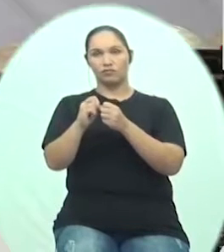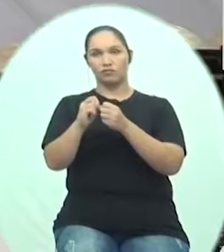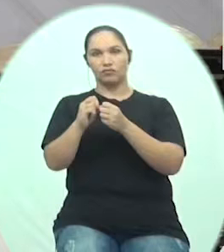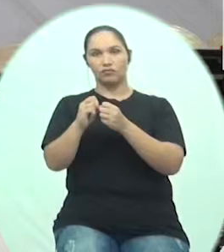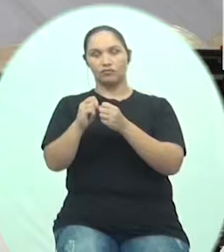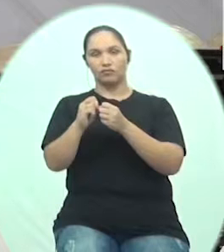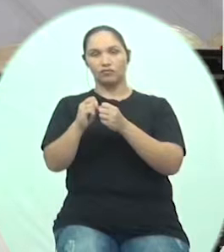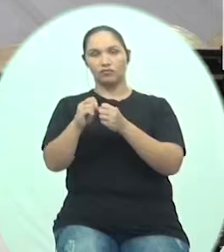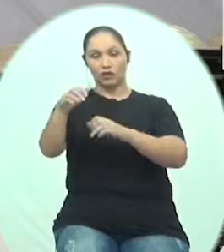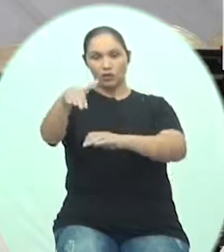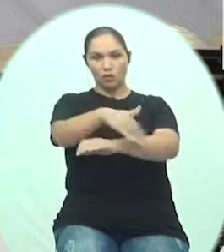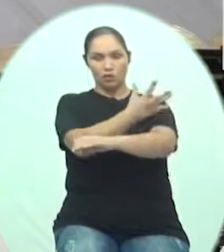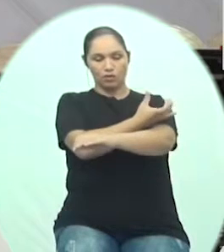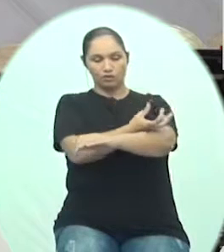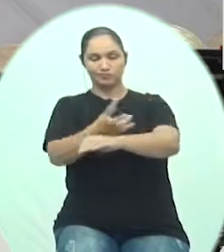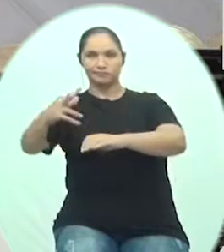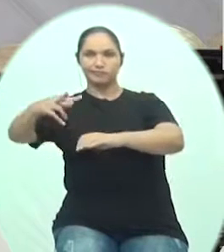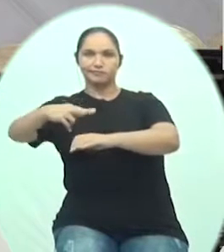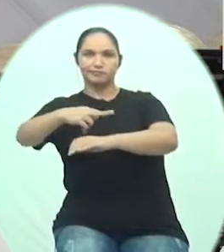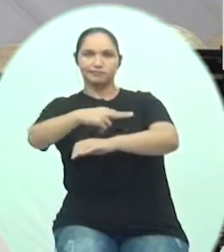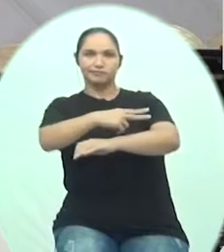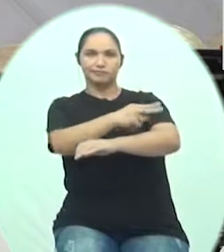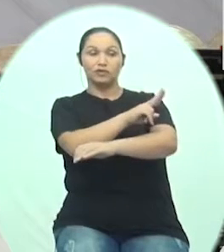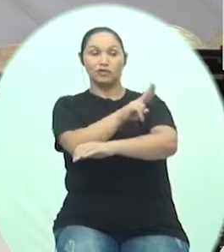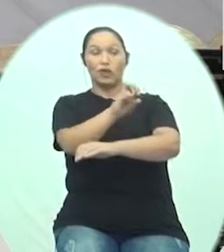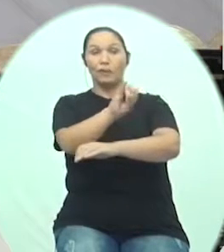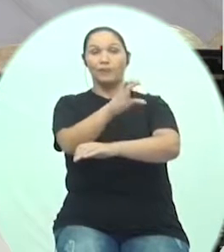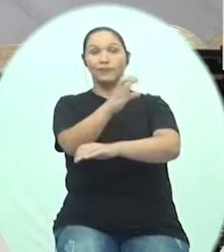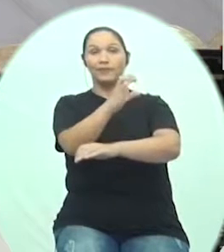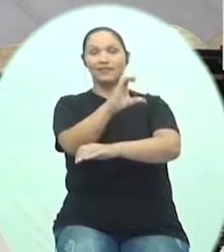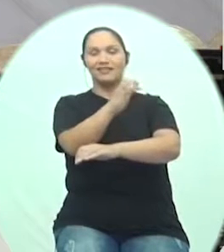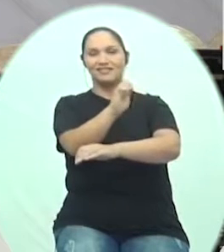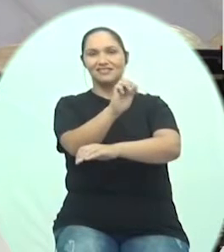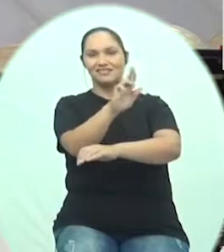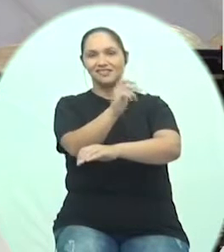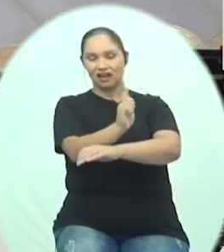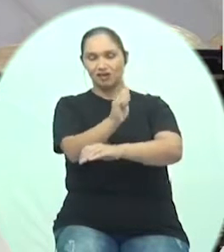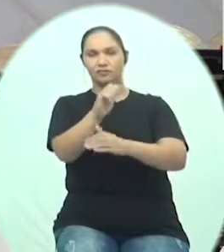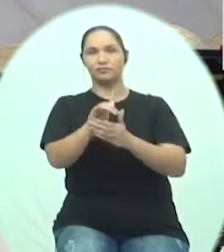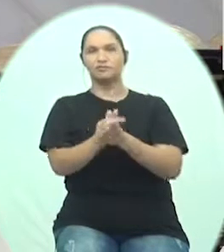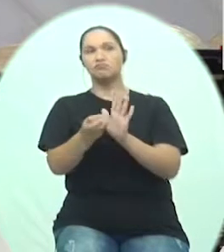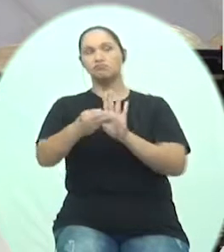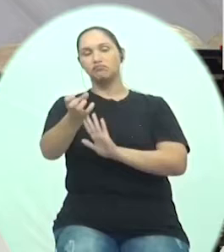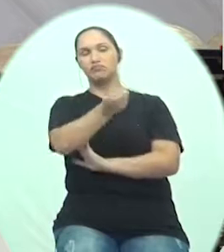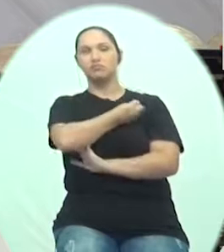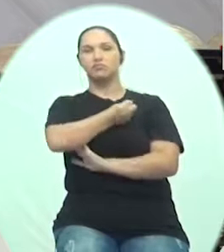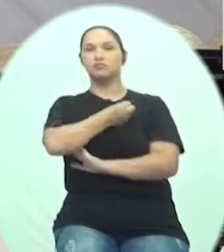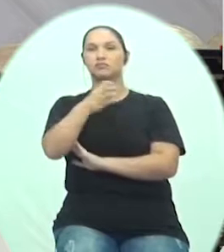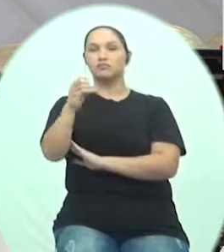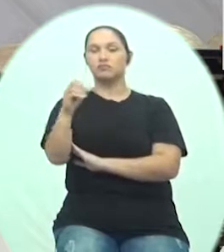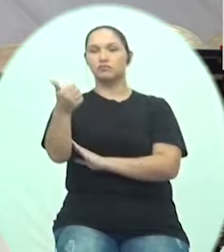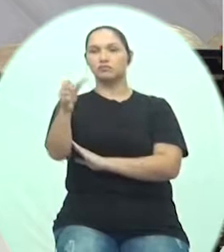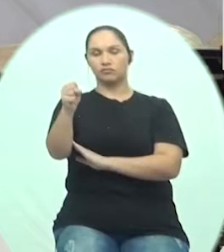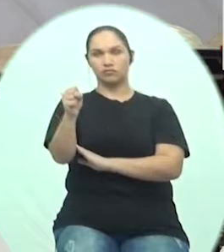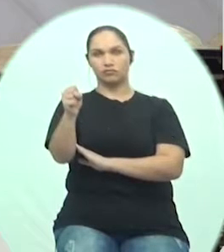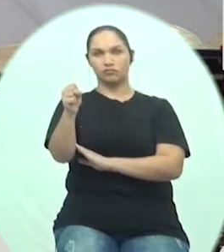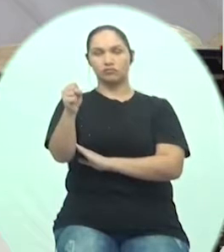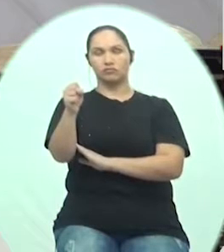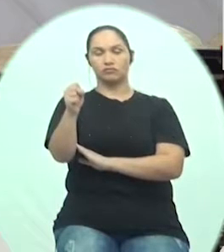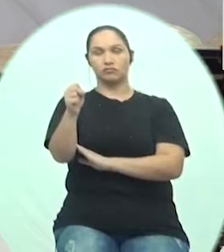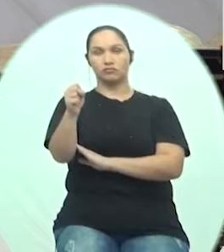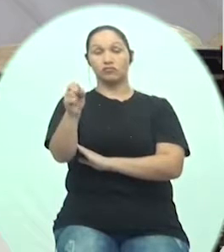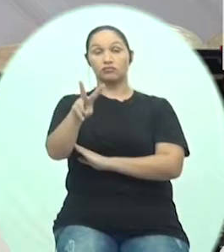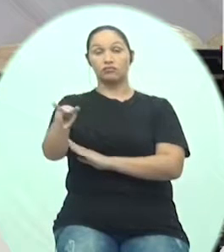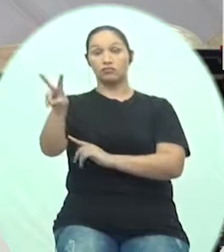em toda a extensão da rua isara localizada no bairro Maria C indicação número 018/2020